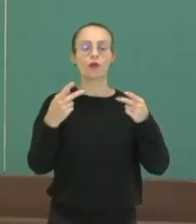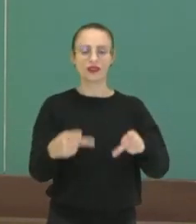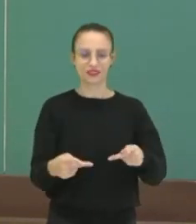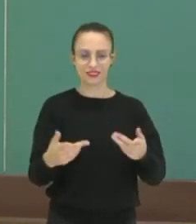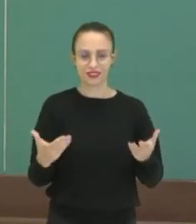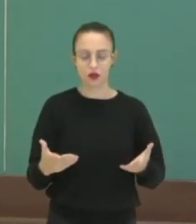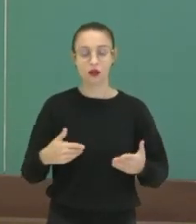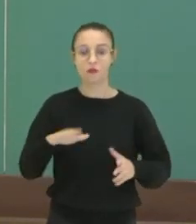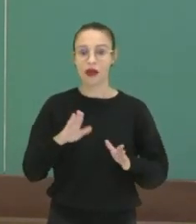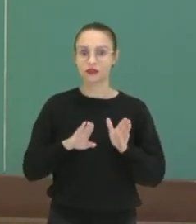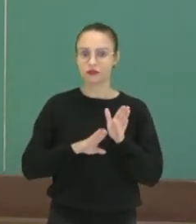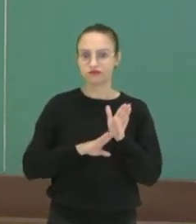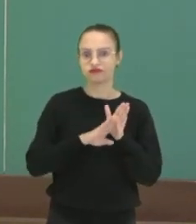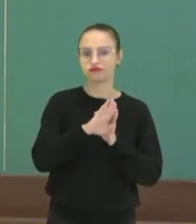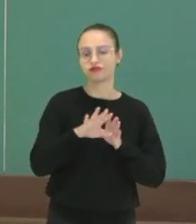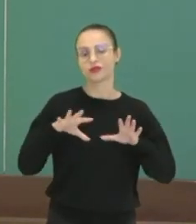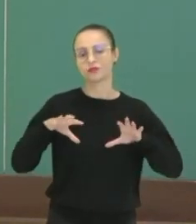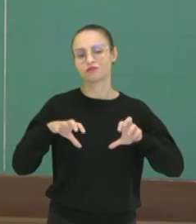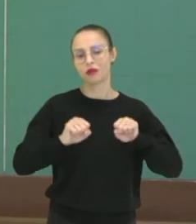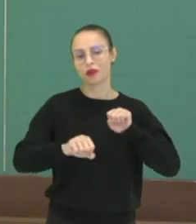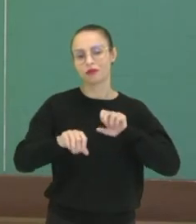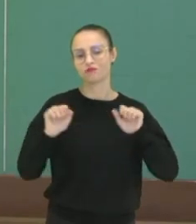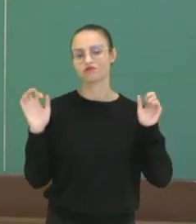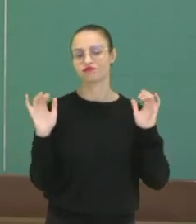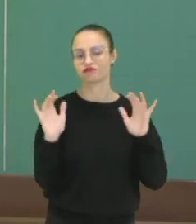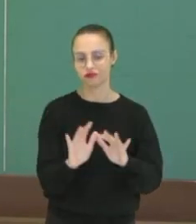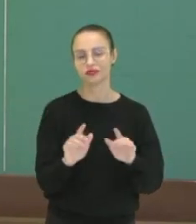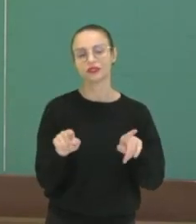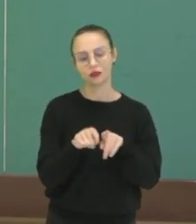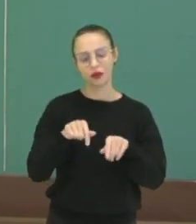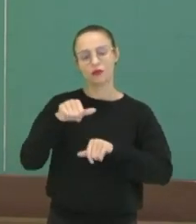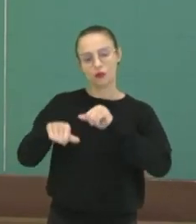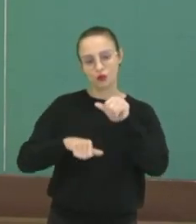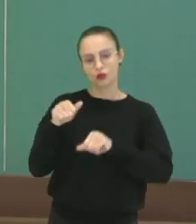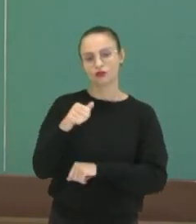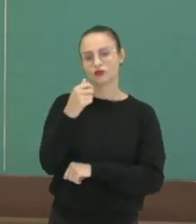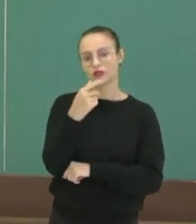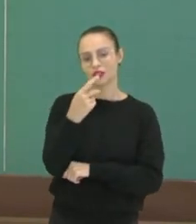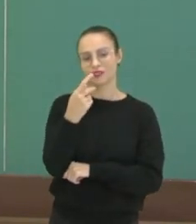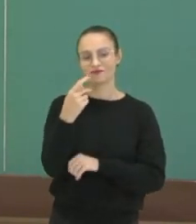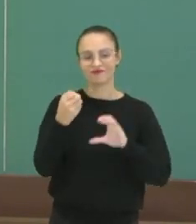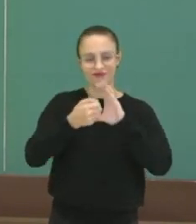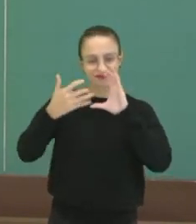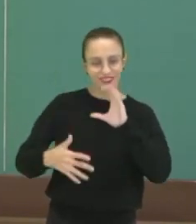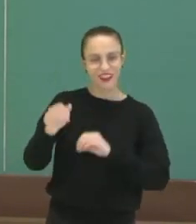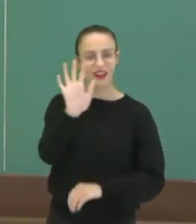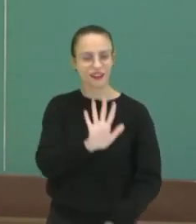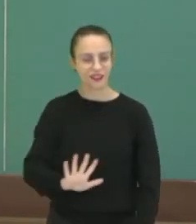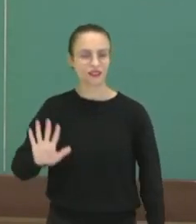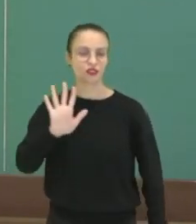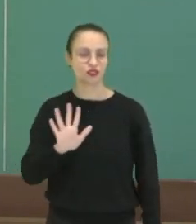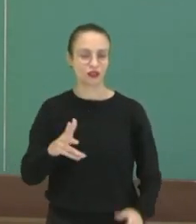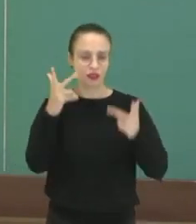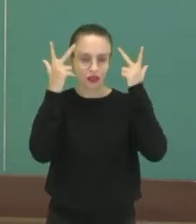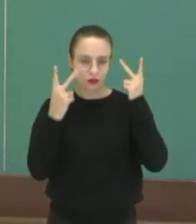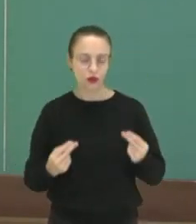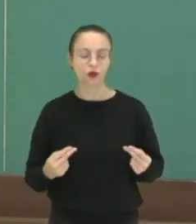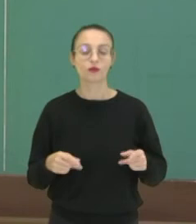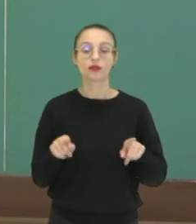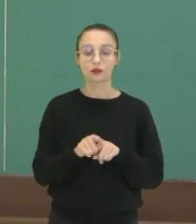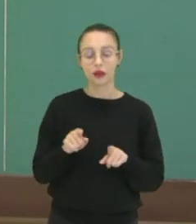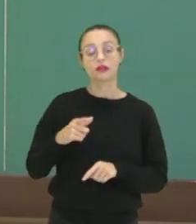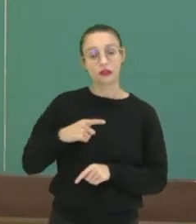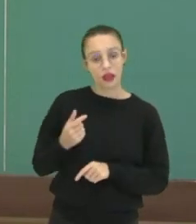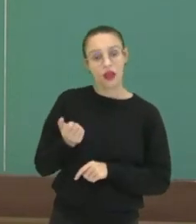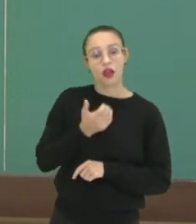mais avança a ocupação, mais se modificam ali as características naturais, né? E isso, nós temos ainda algumas